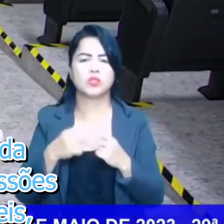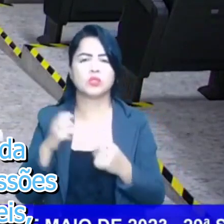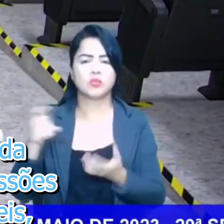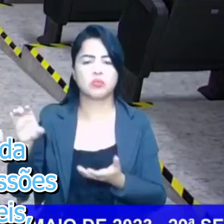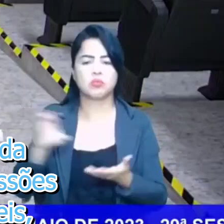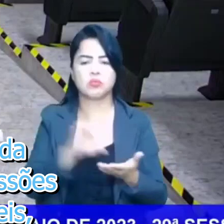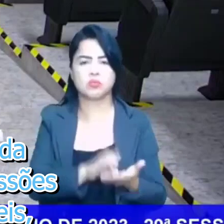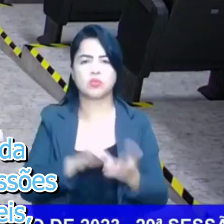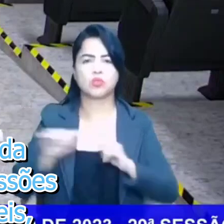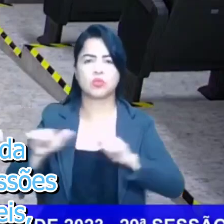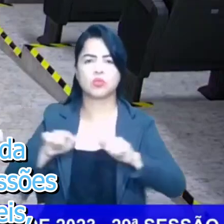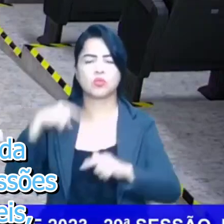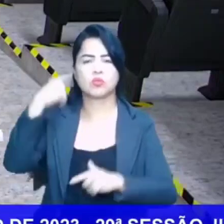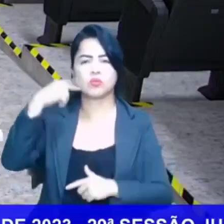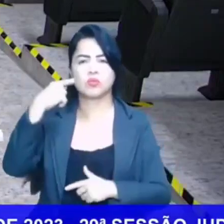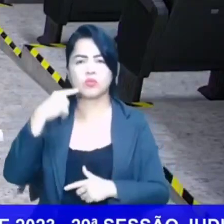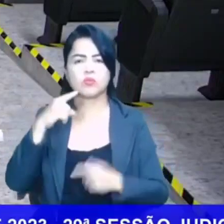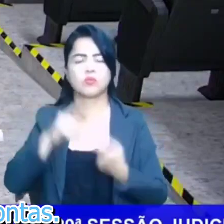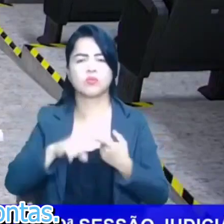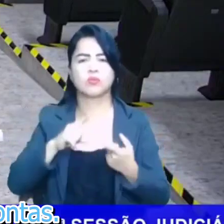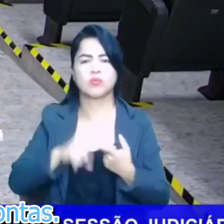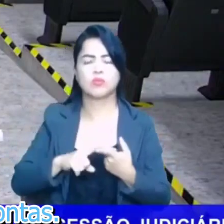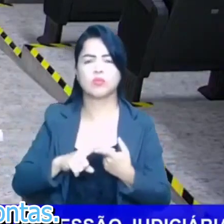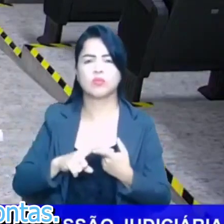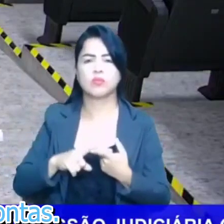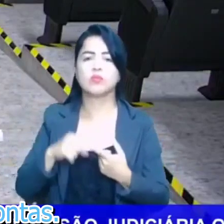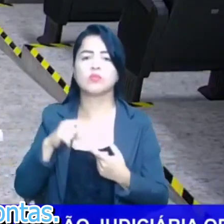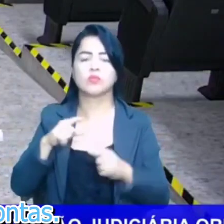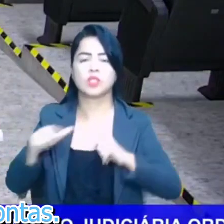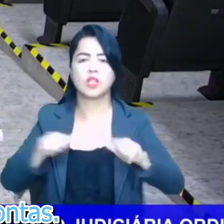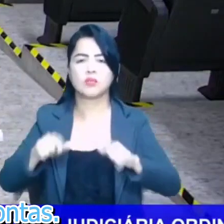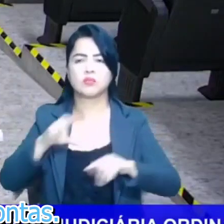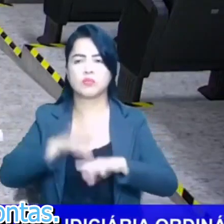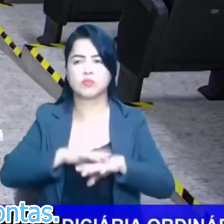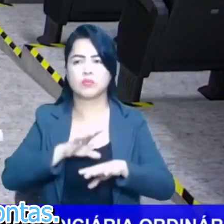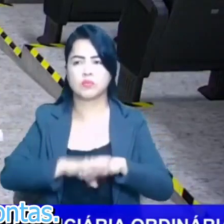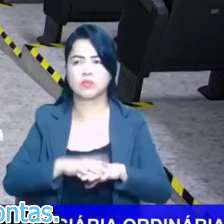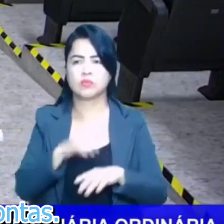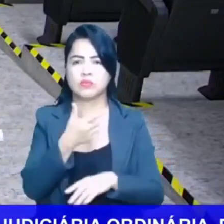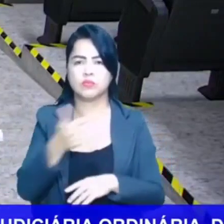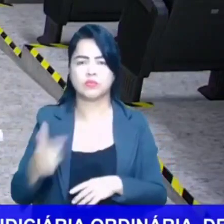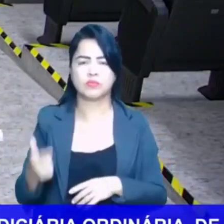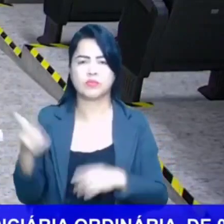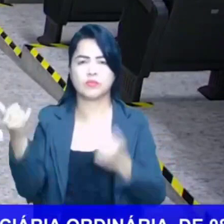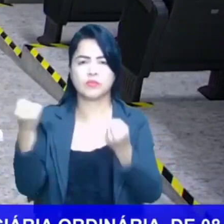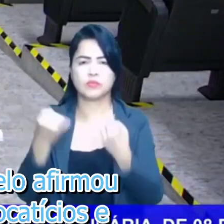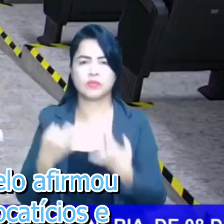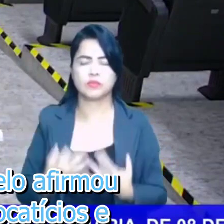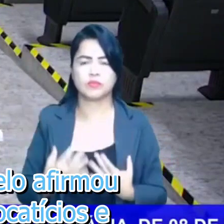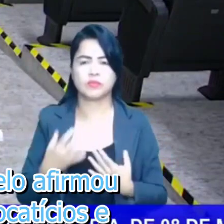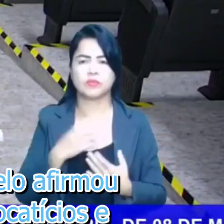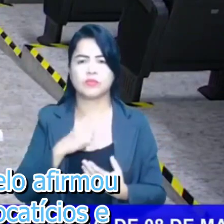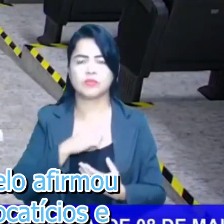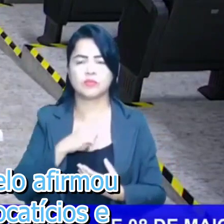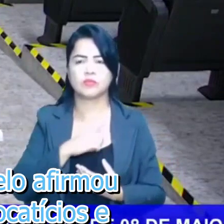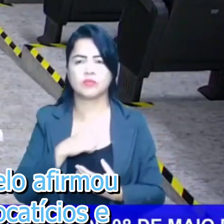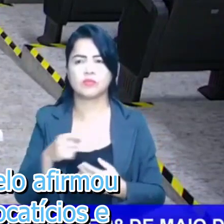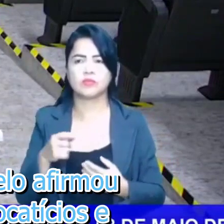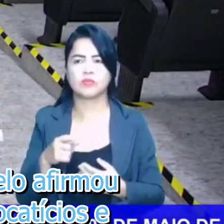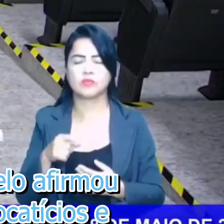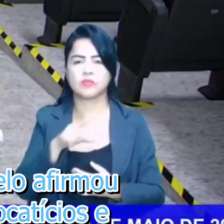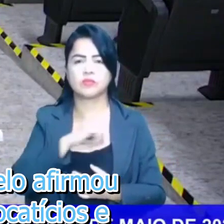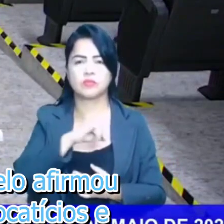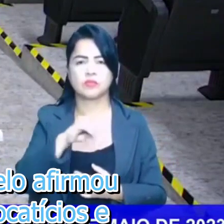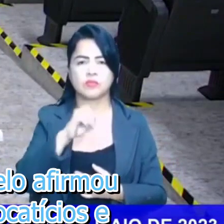com serviços advocatícios e contábeis, não informados na prestação de contas. Em nota explicativa, a